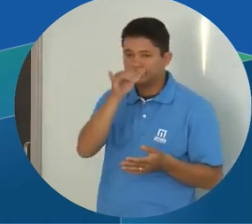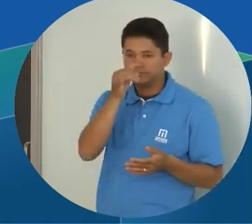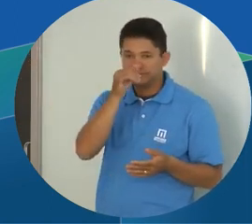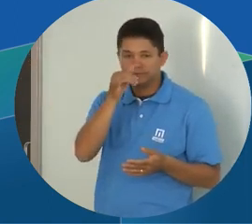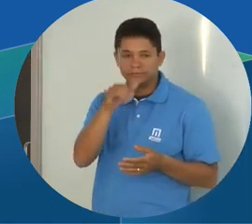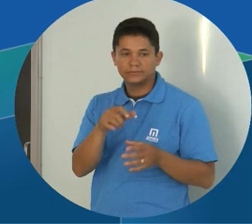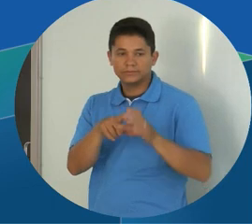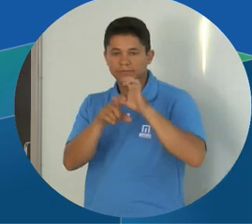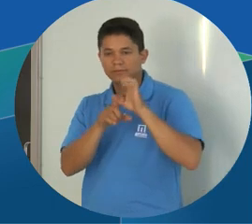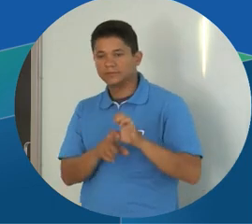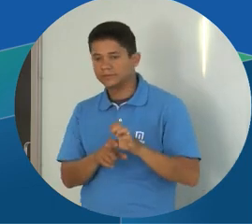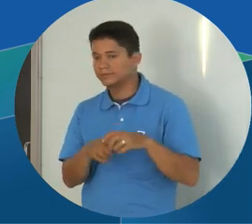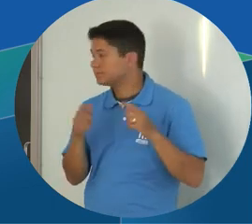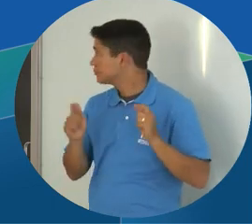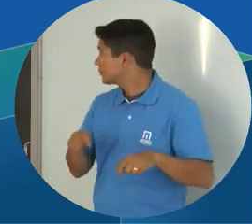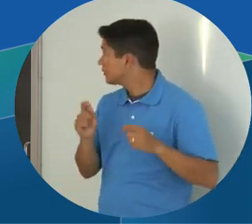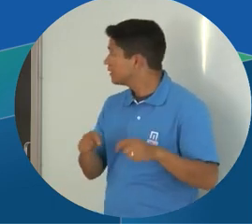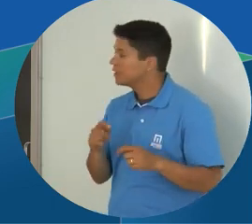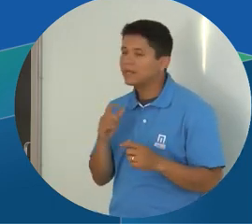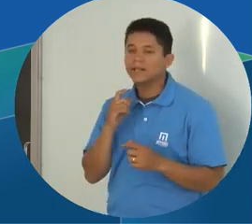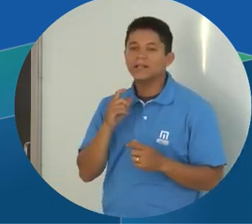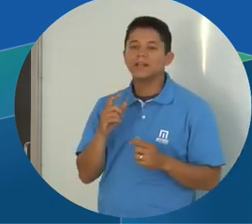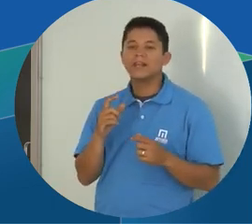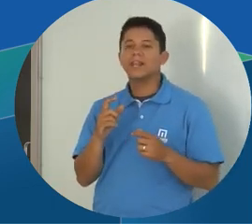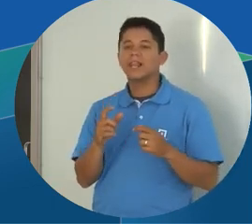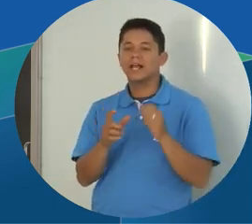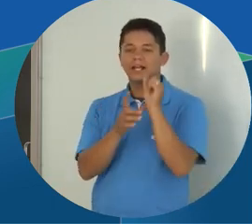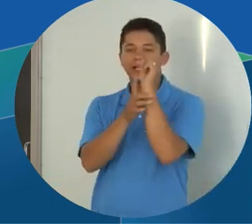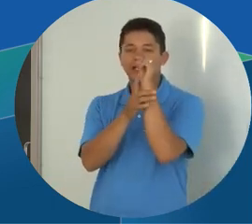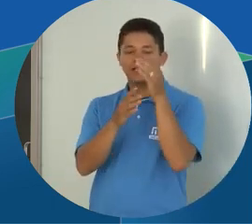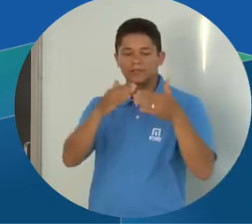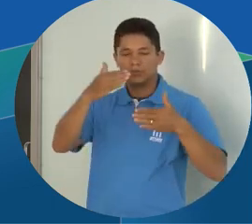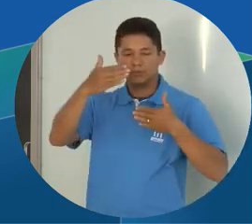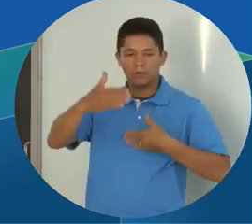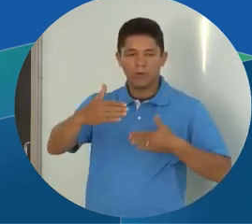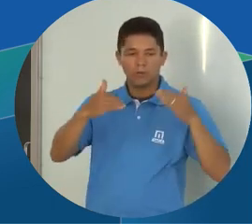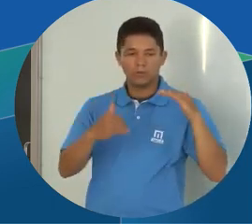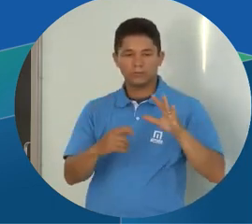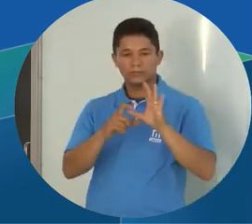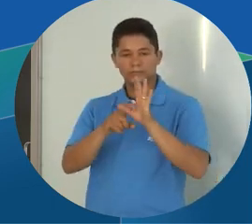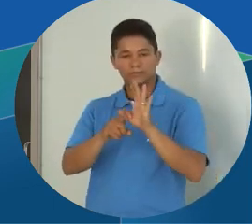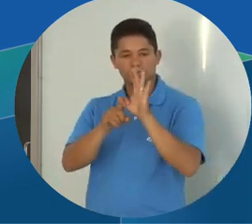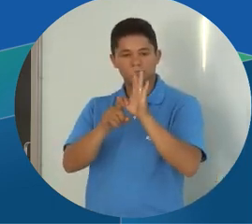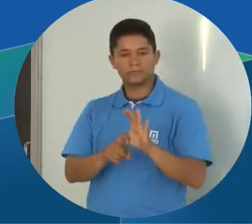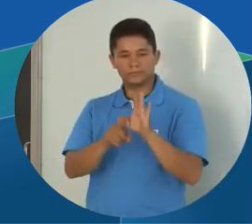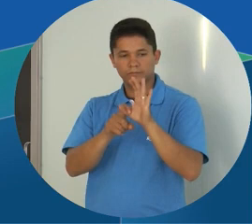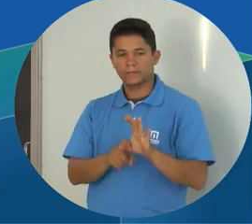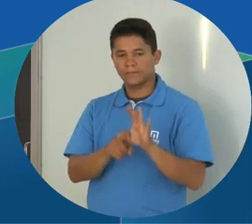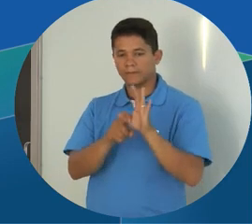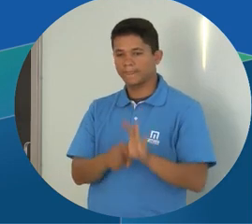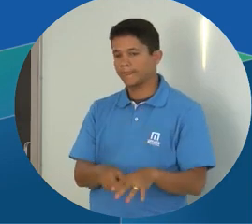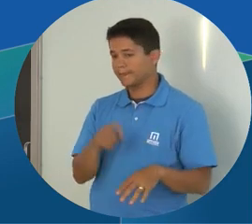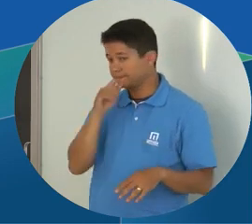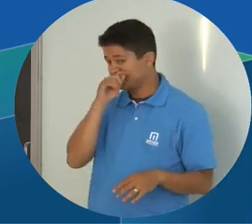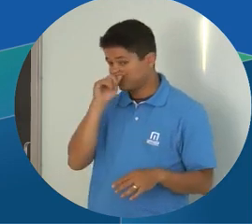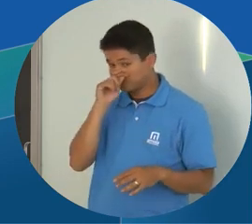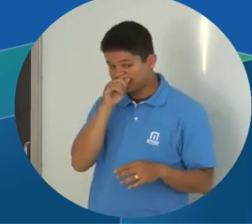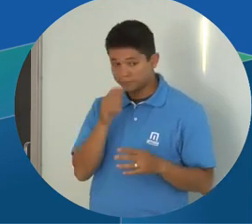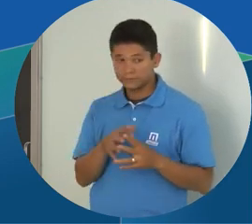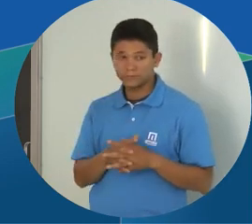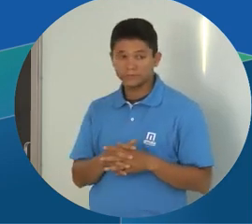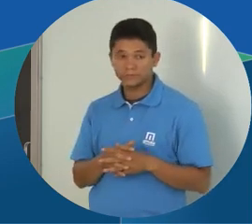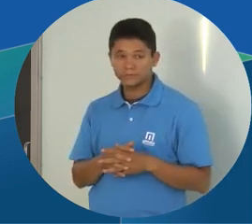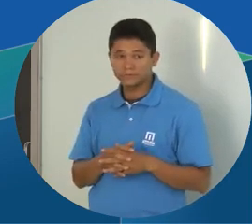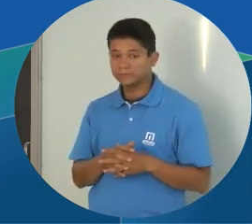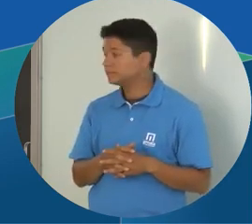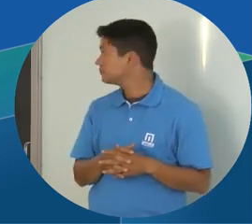fixava no pescoço ali daquele bloco. Então, o reforço precisou considerar não só as nuances de atendimento aos